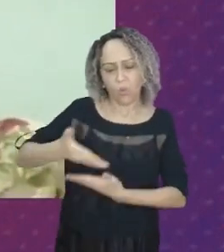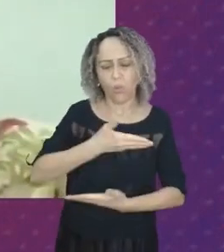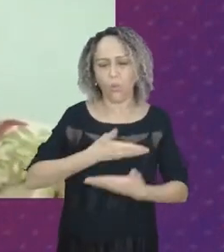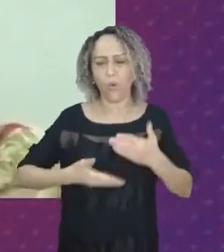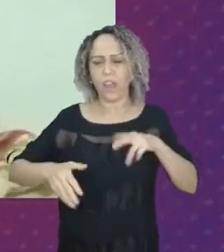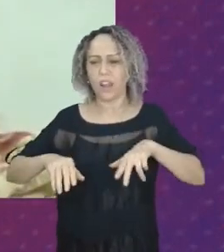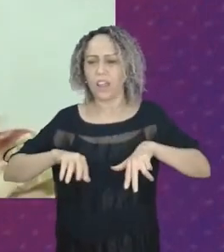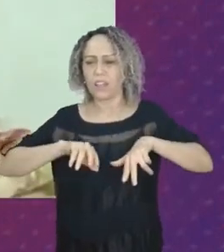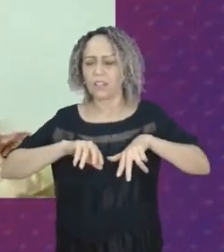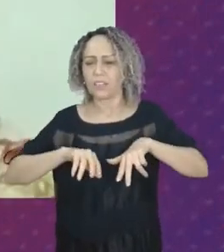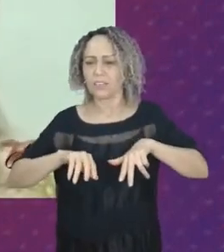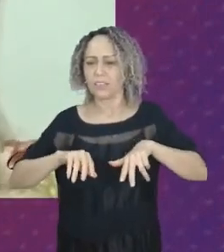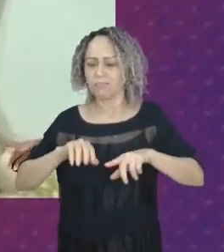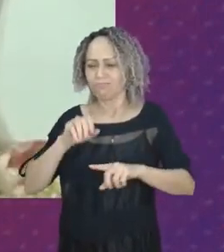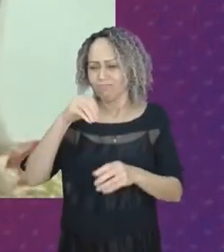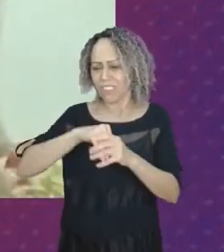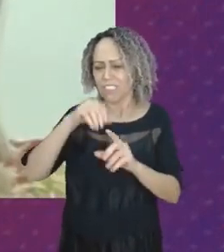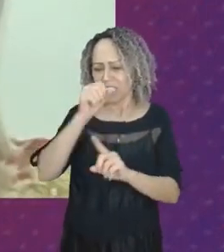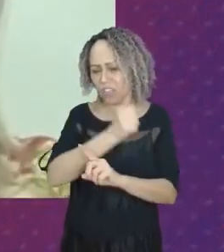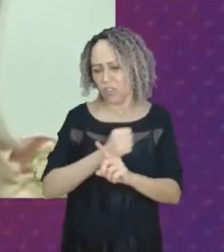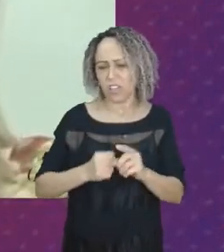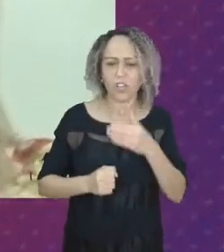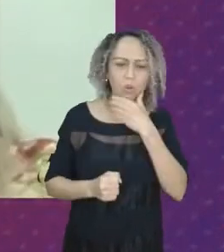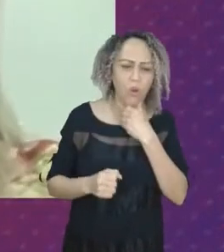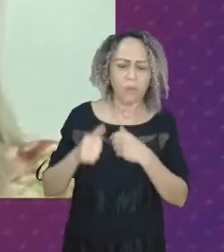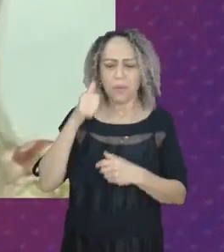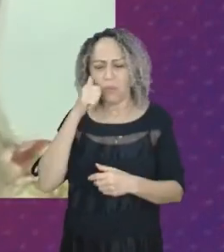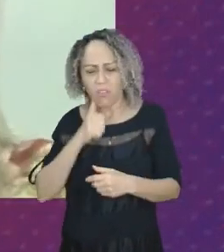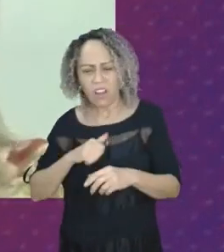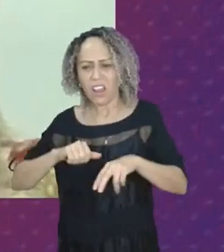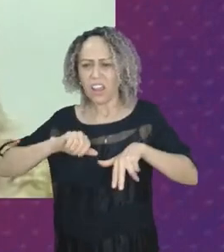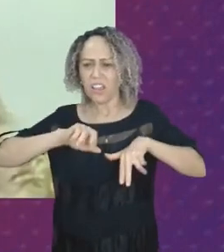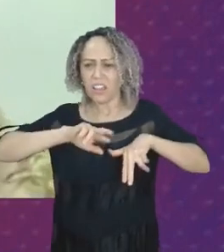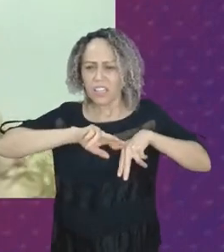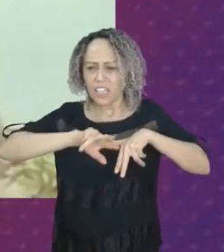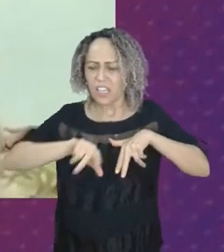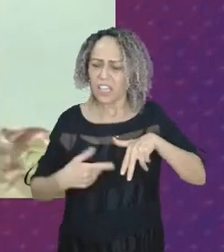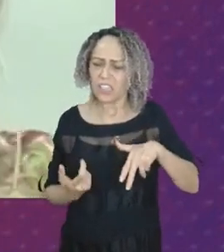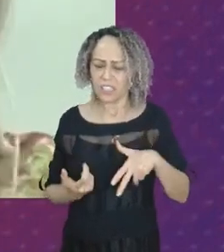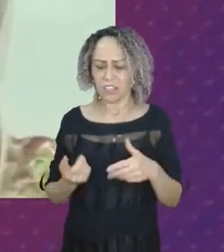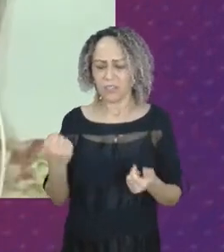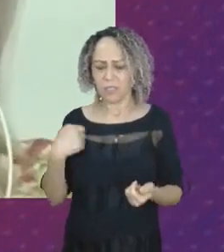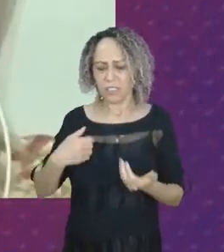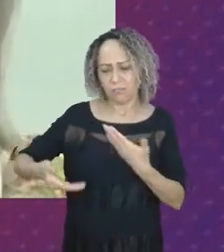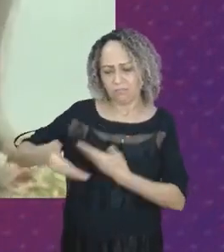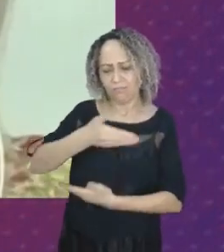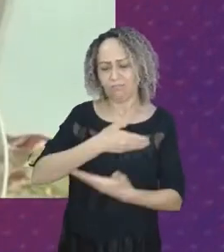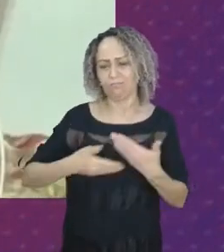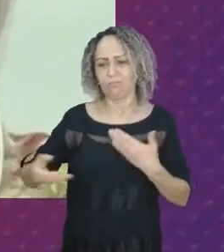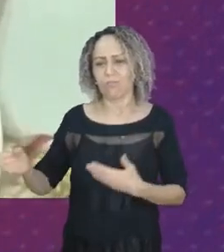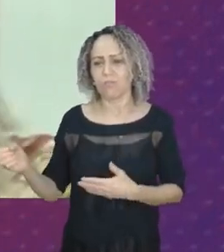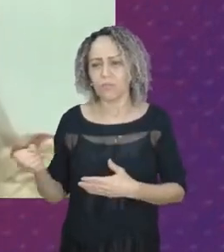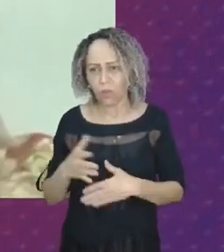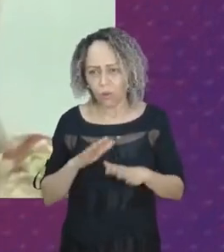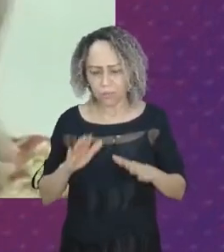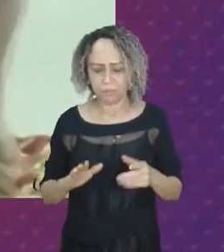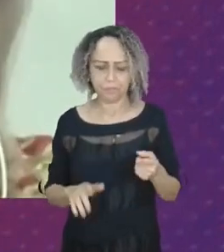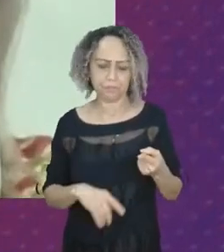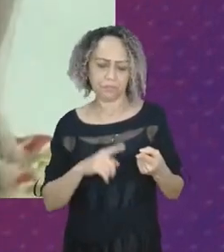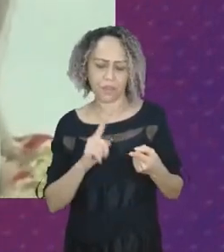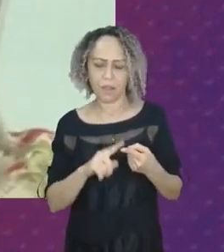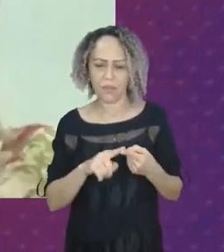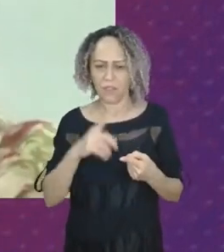tipos de violência, nós temos a violência mais explícita e visível, que é a